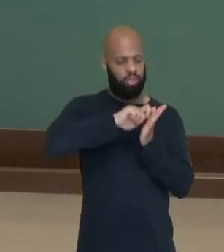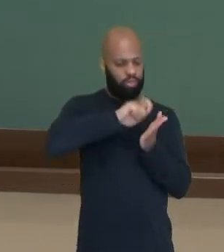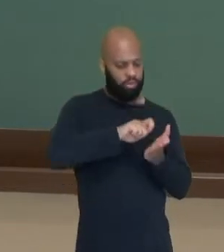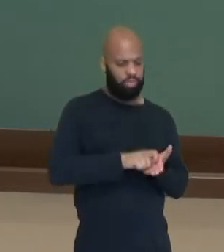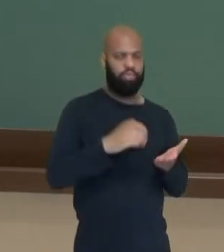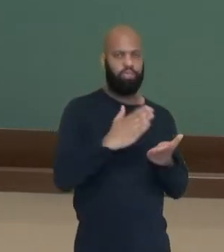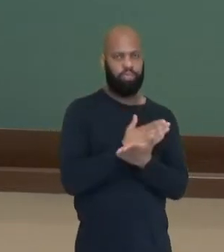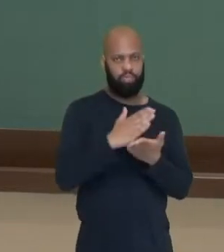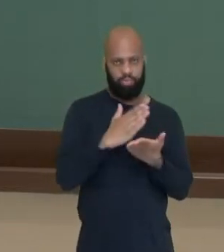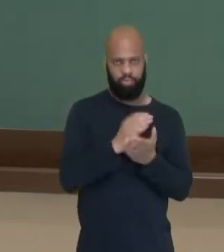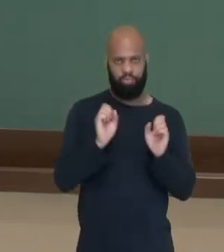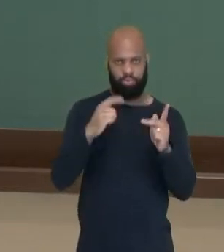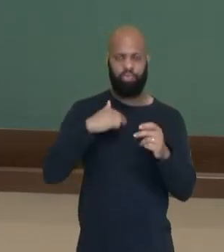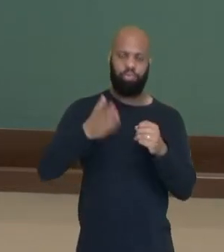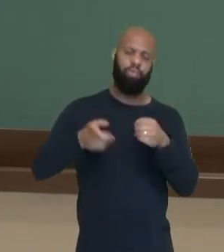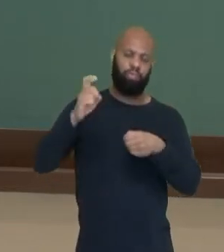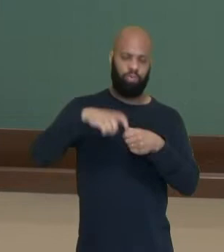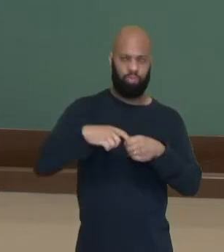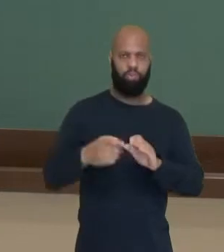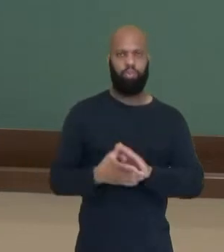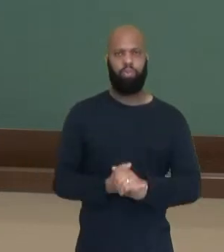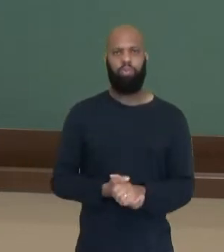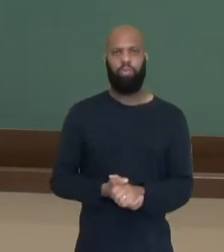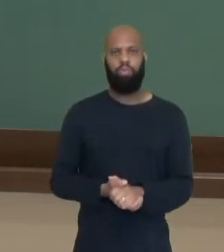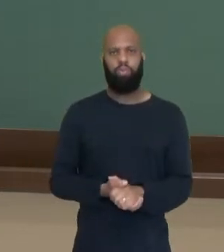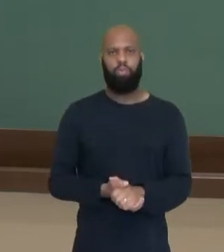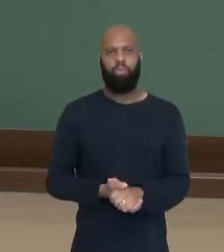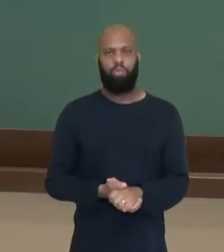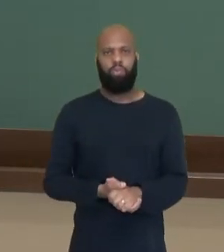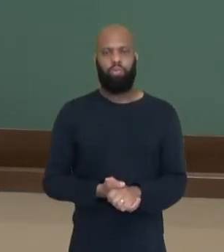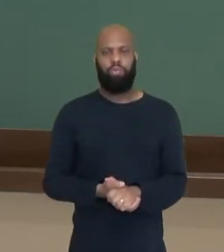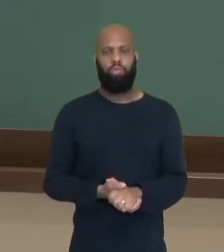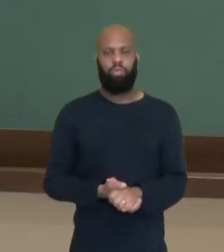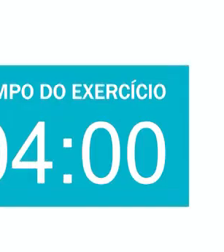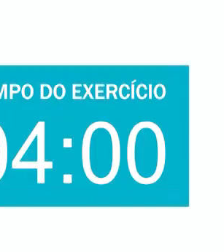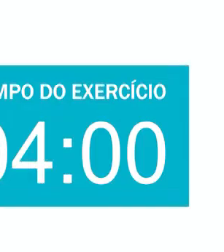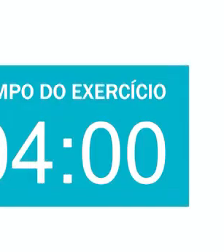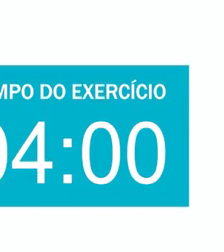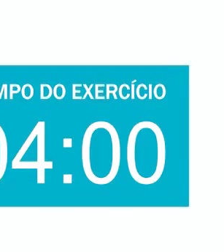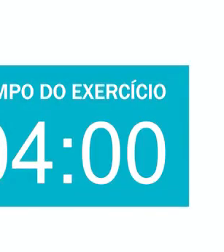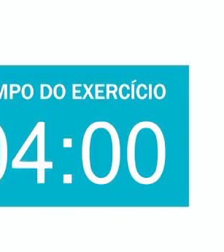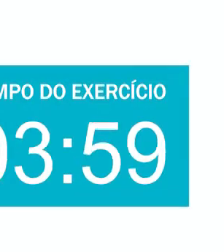alguns e anotem aí no caderno. Daqui a pouquinho nós voltamos para conferir essa resposta.